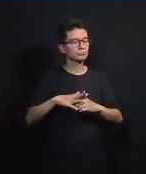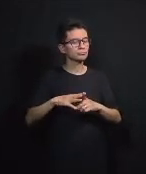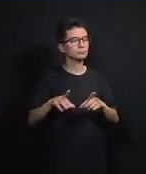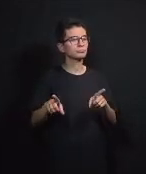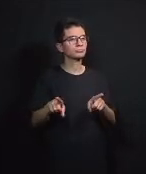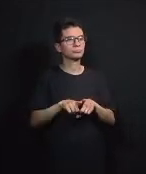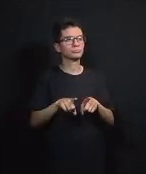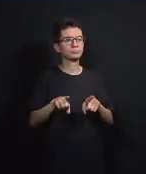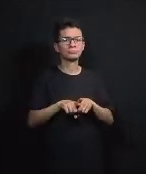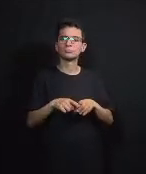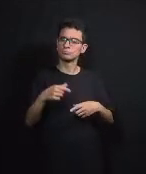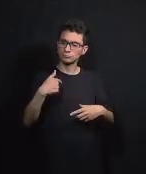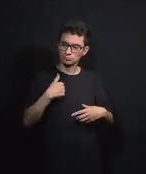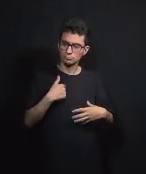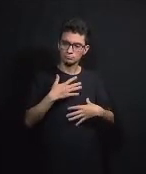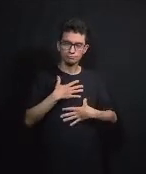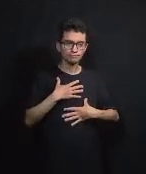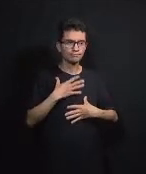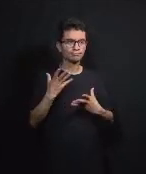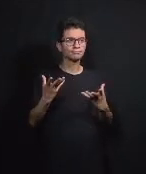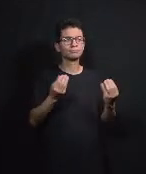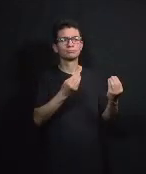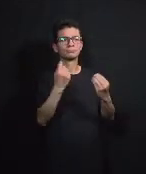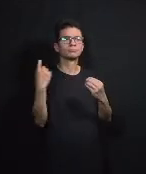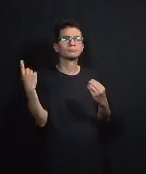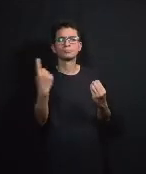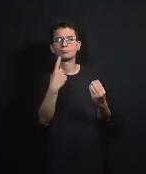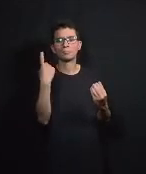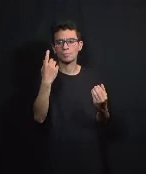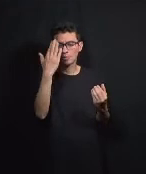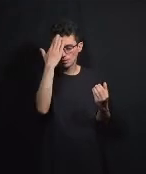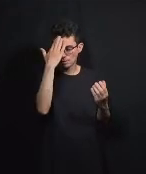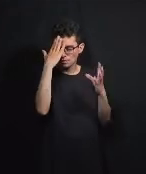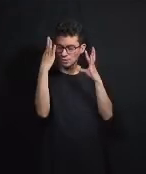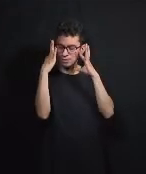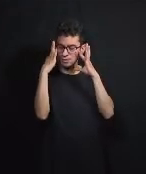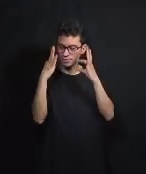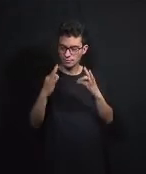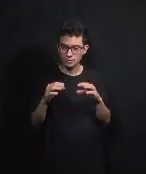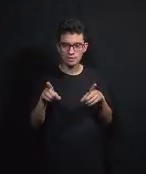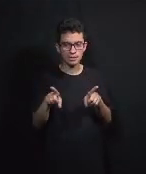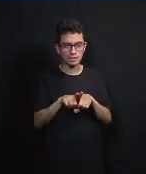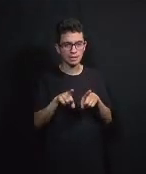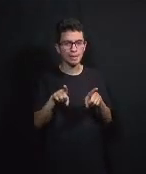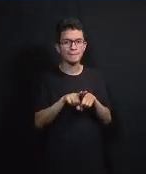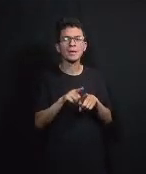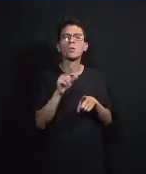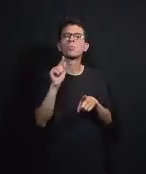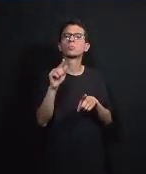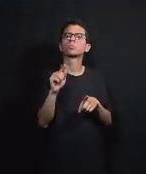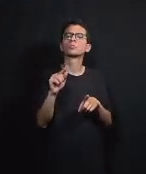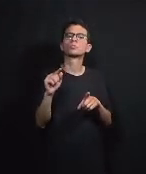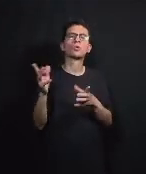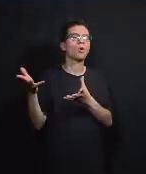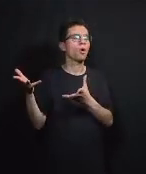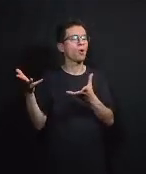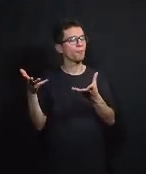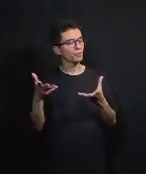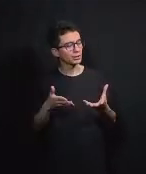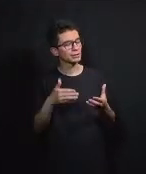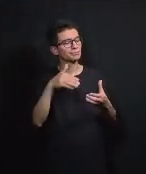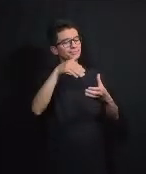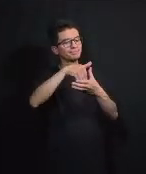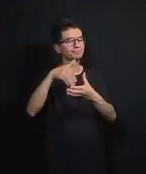espero que para o gosto de muita gente que está aqui nos vendo e ouvindo, uma gente que é convictamente democrata, que defende os